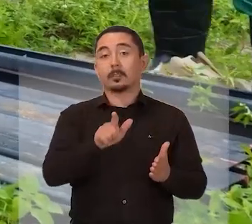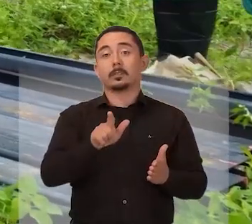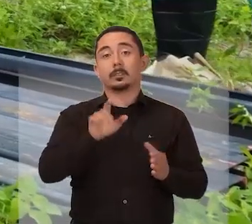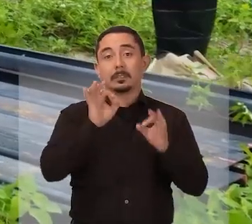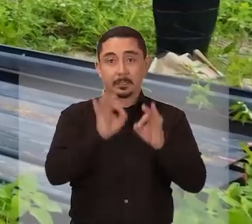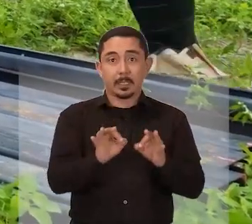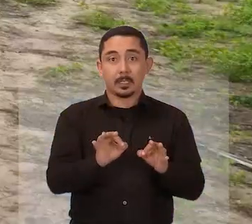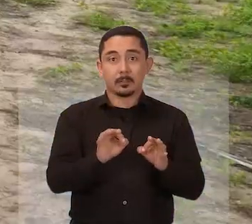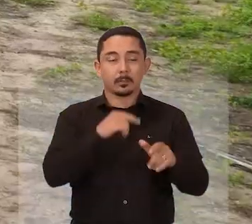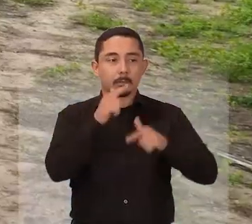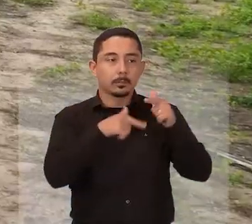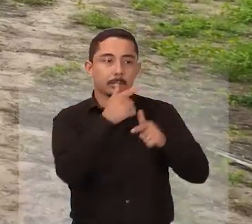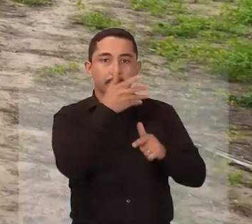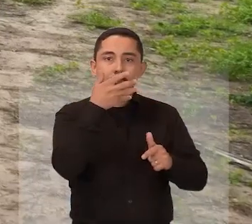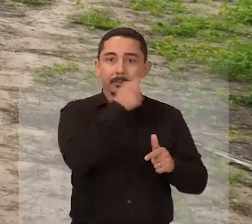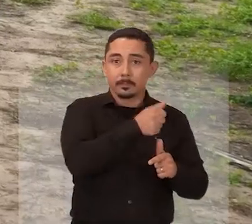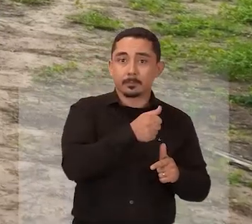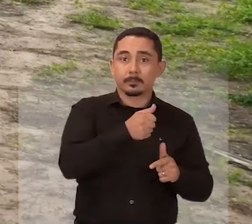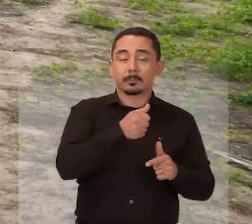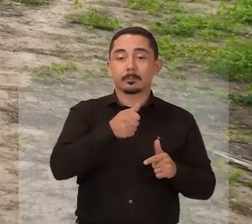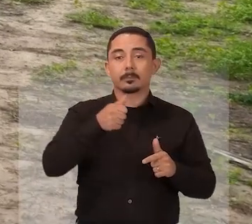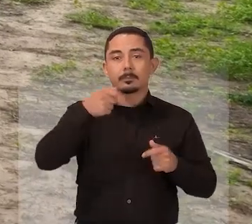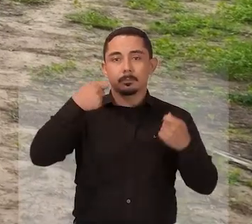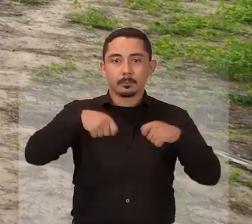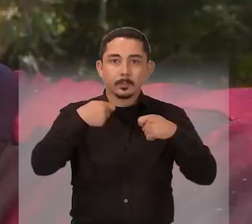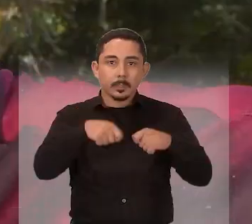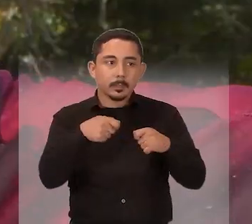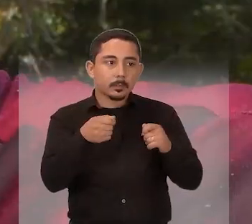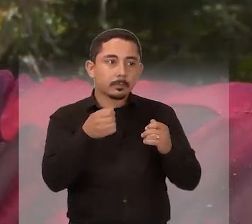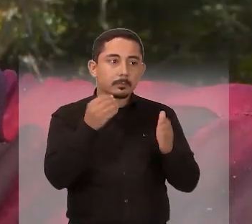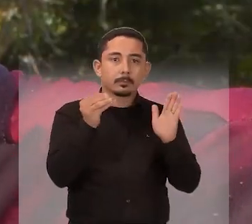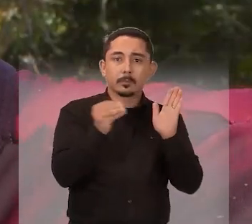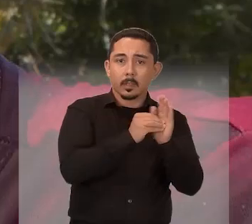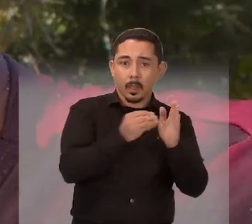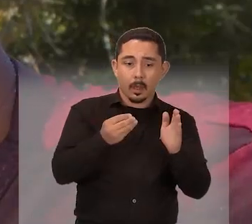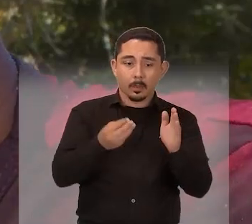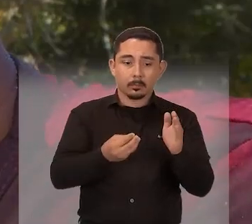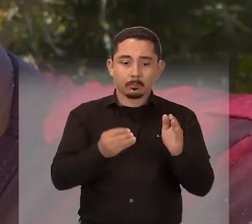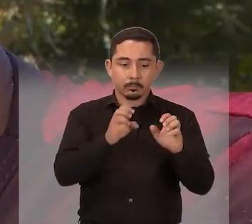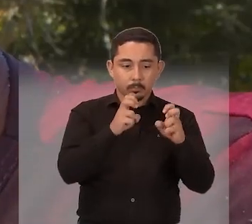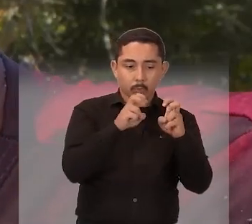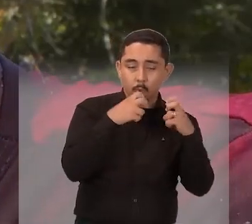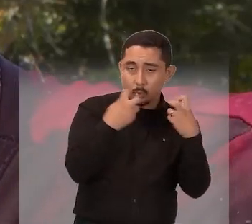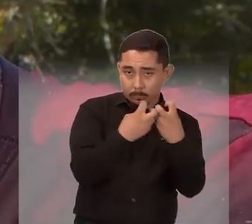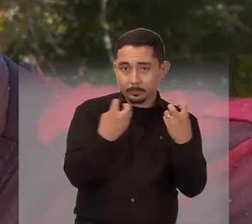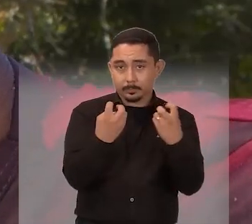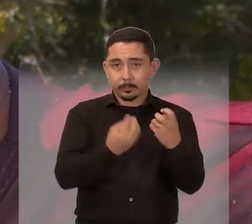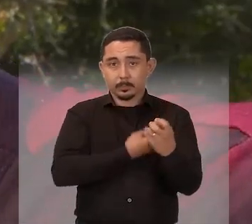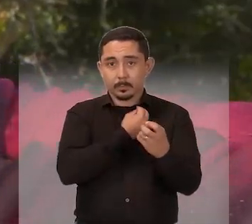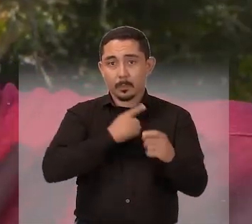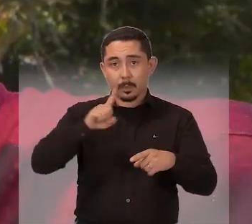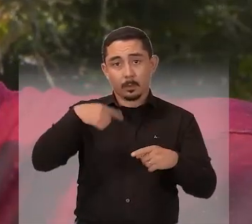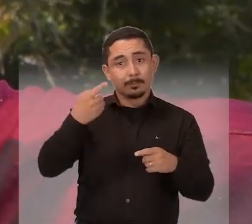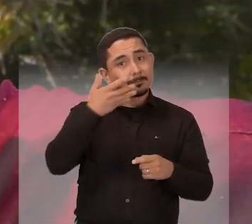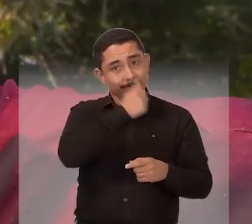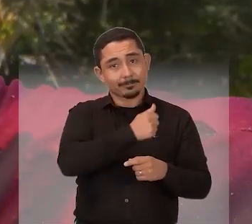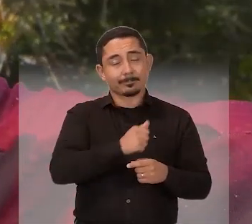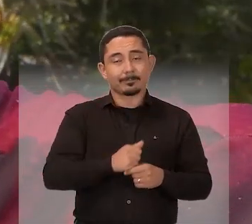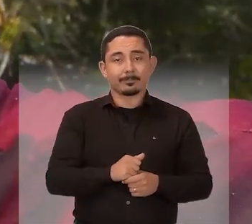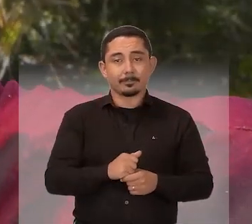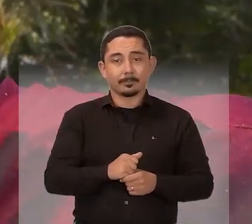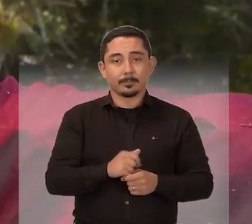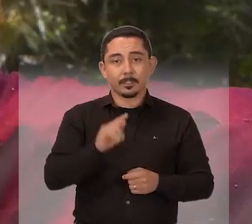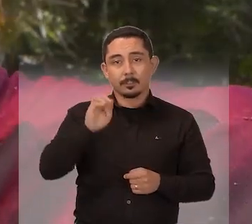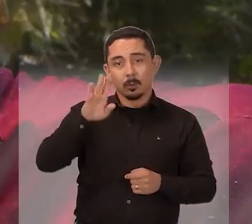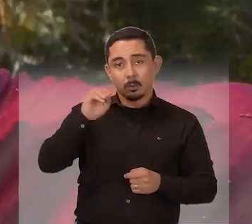isso funcionar, os trabalhadores resgatados precisaram formalizar a Associação Vida Após Resgate. Givaldo